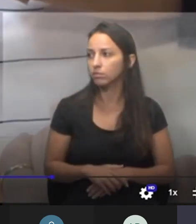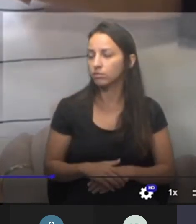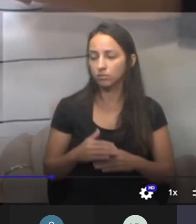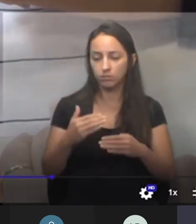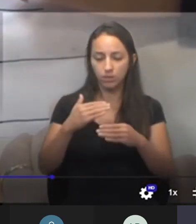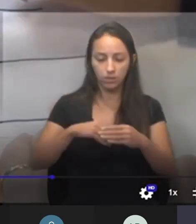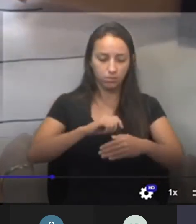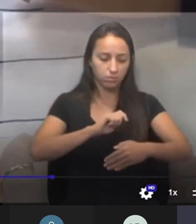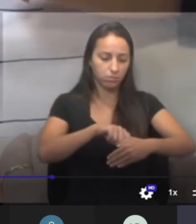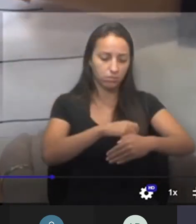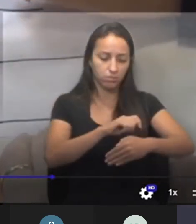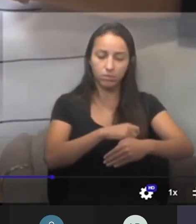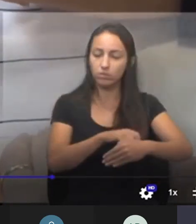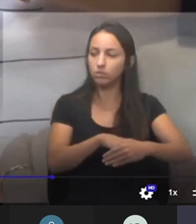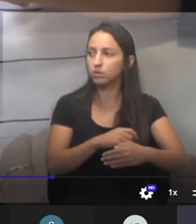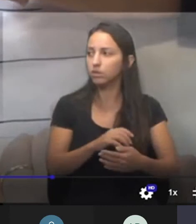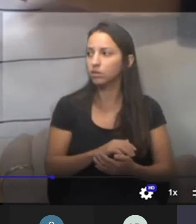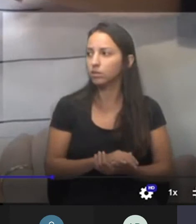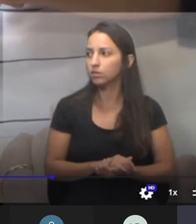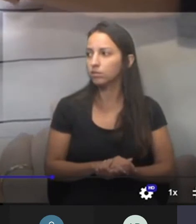E aqui, cozinha